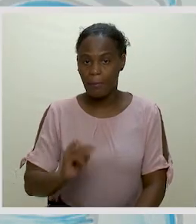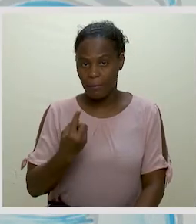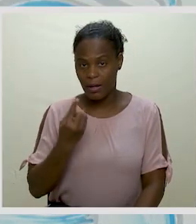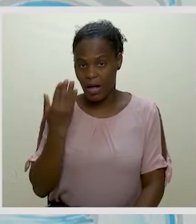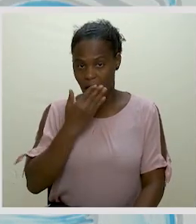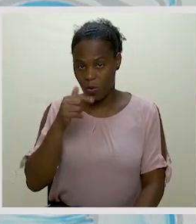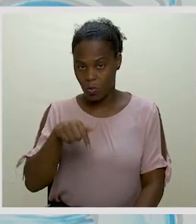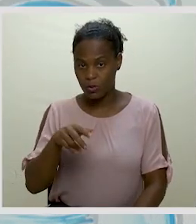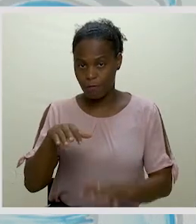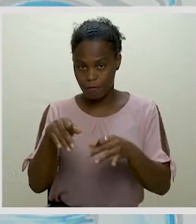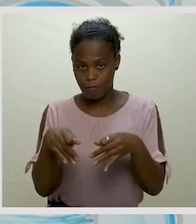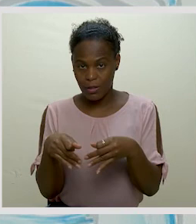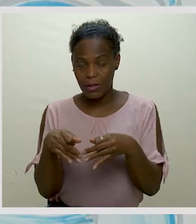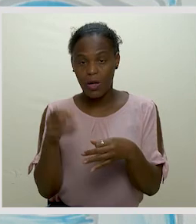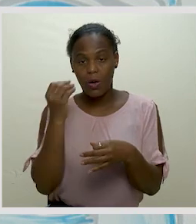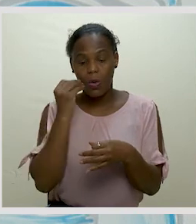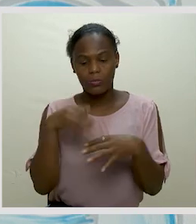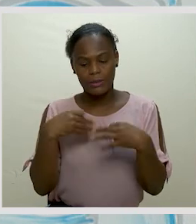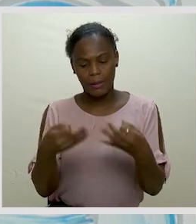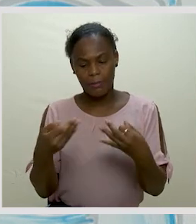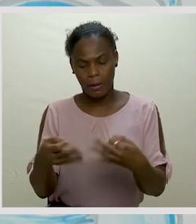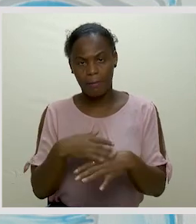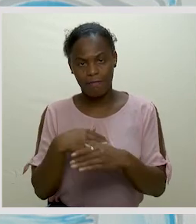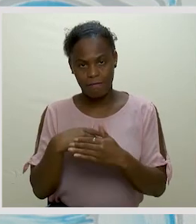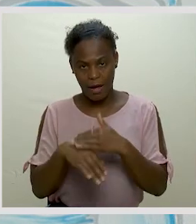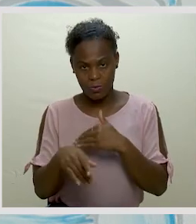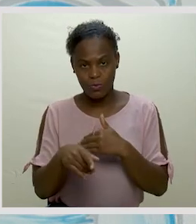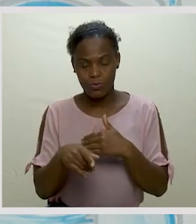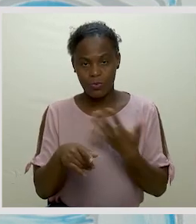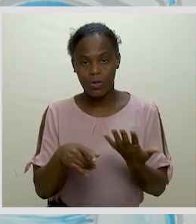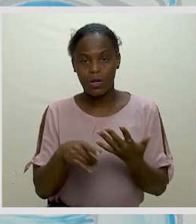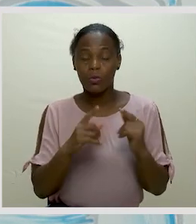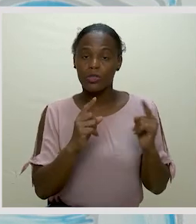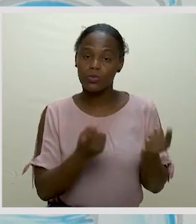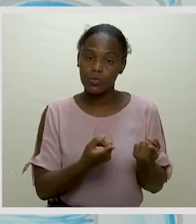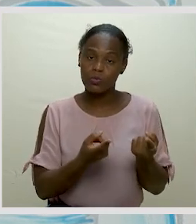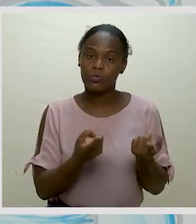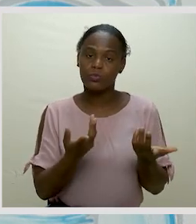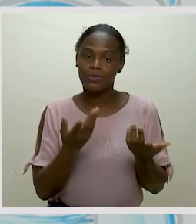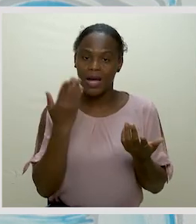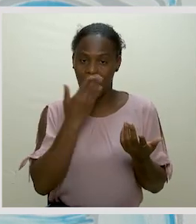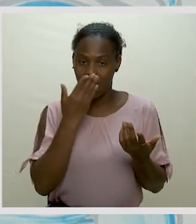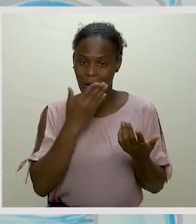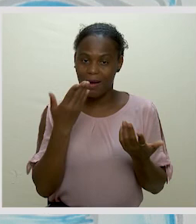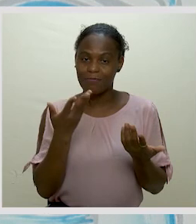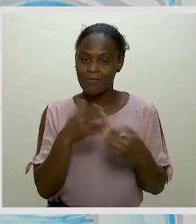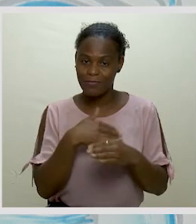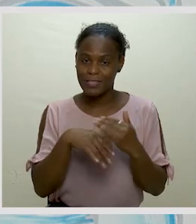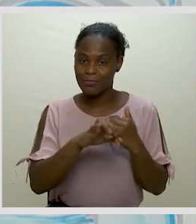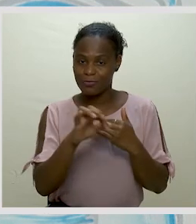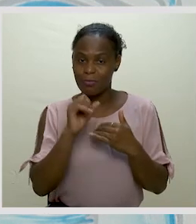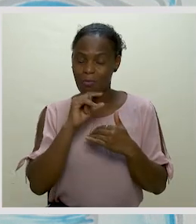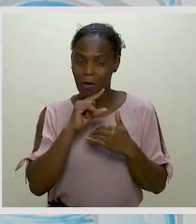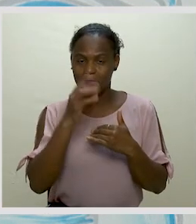Para terminarmos a nossa aula de hoje, tal como faço sempre, um resumo, uma síntese da aula, né?